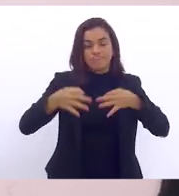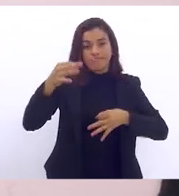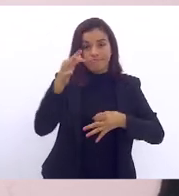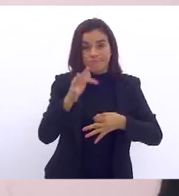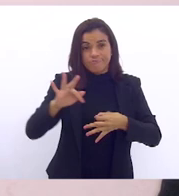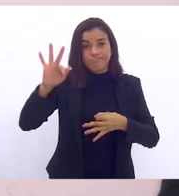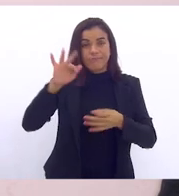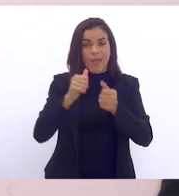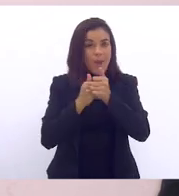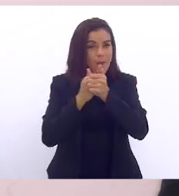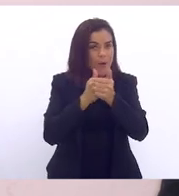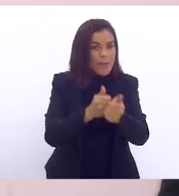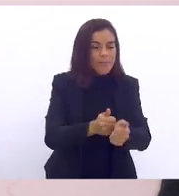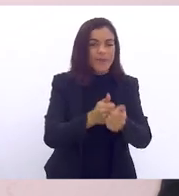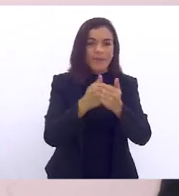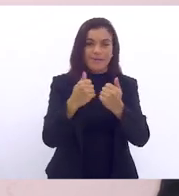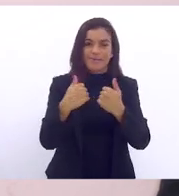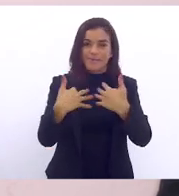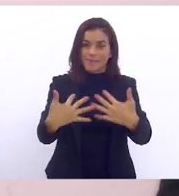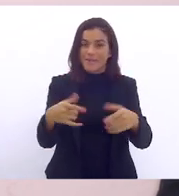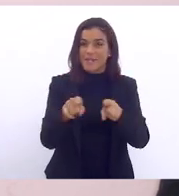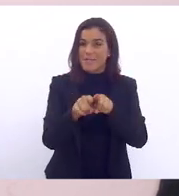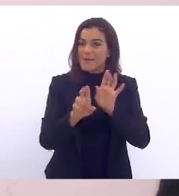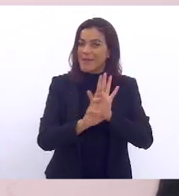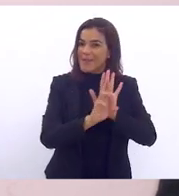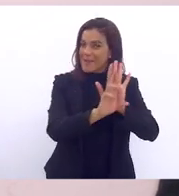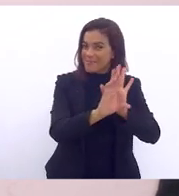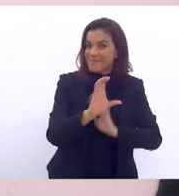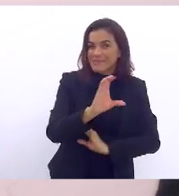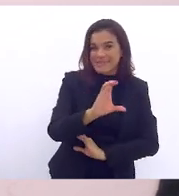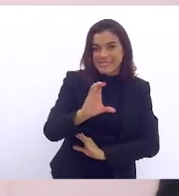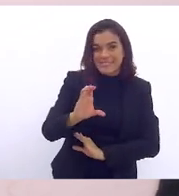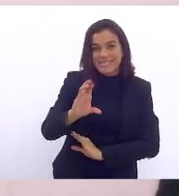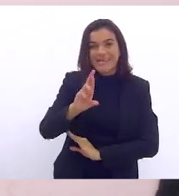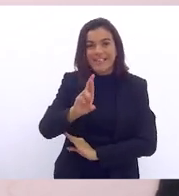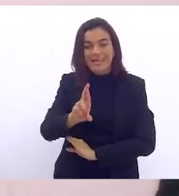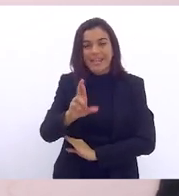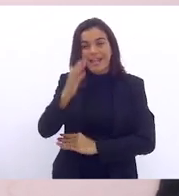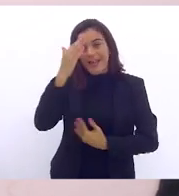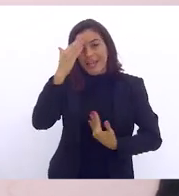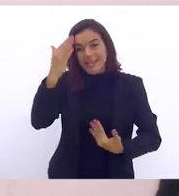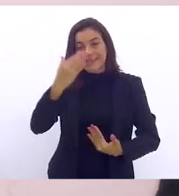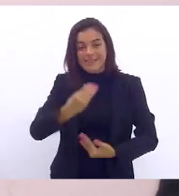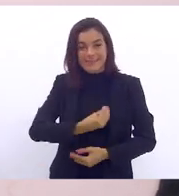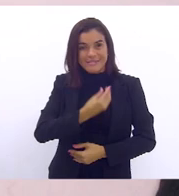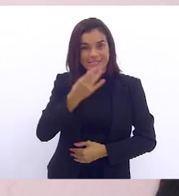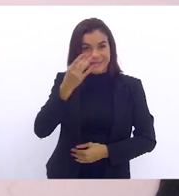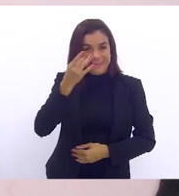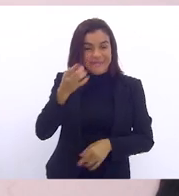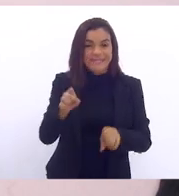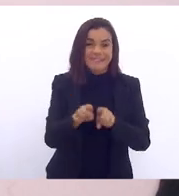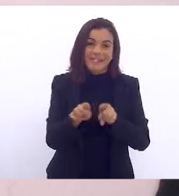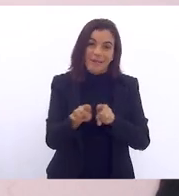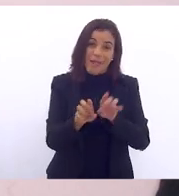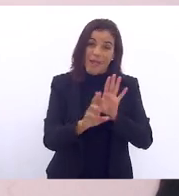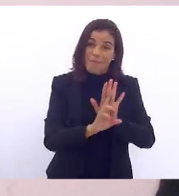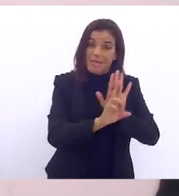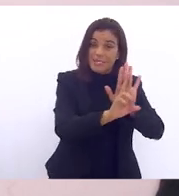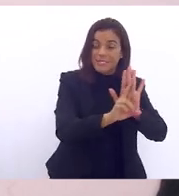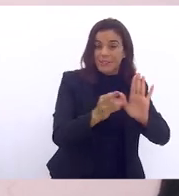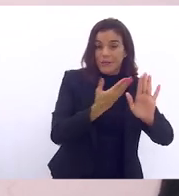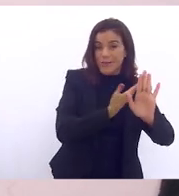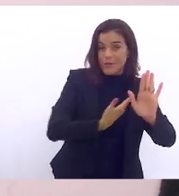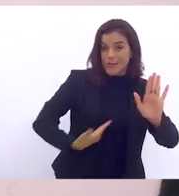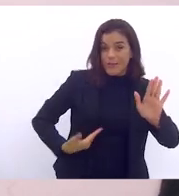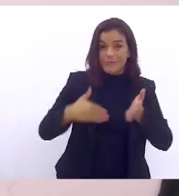audiência os representantes da CCR a quem nós agradecemos a presença não é aqui pelo governo do estado